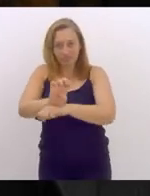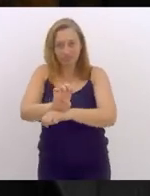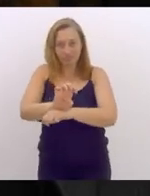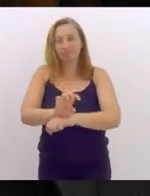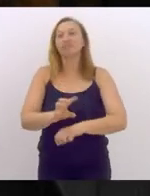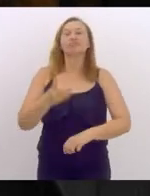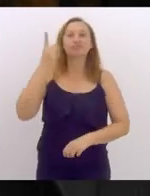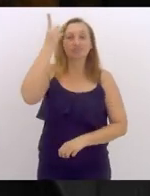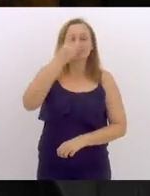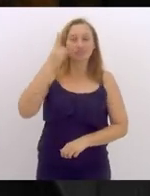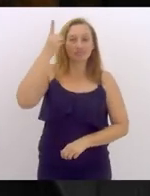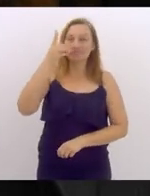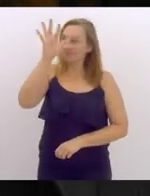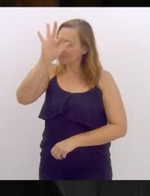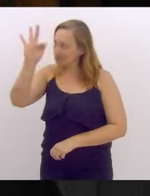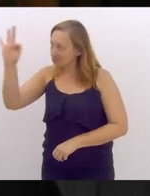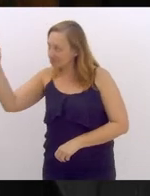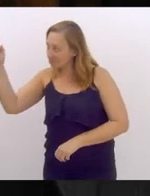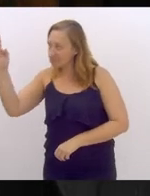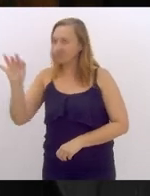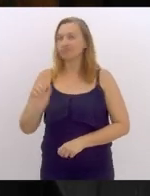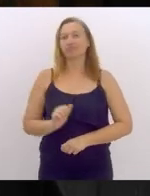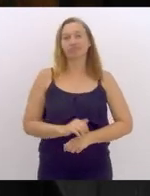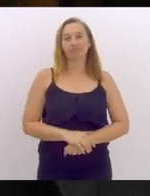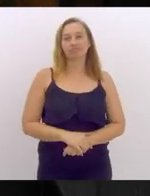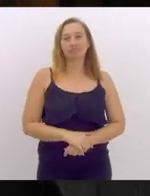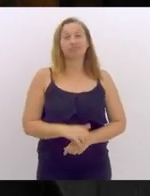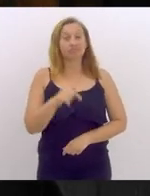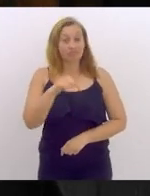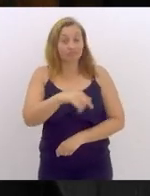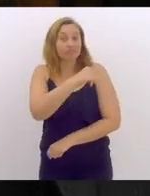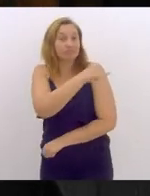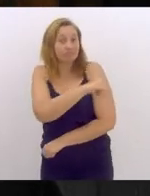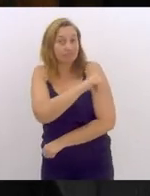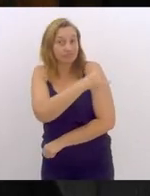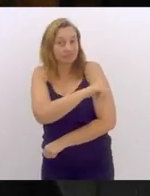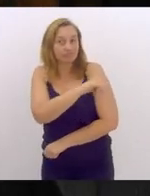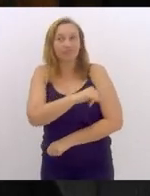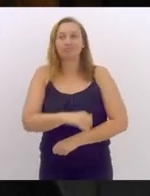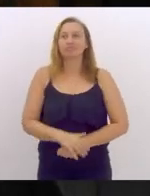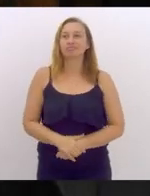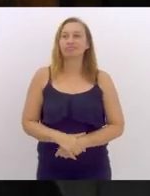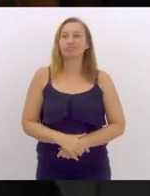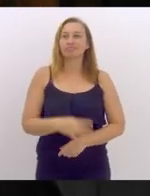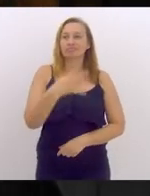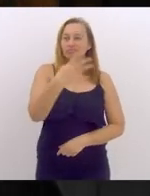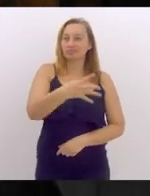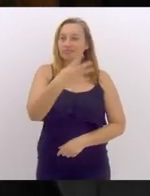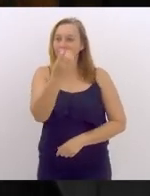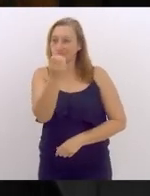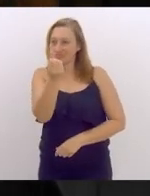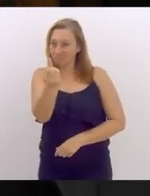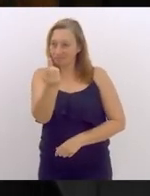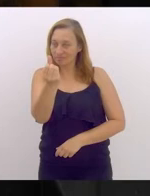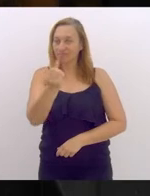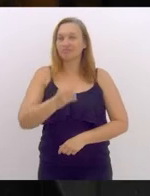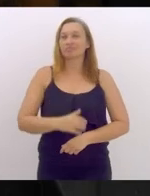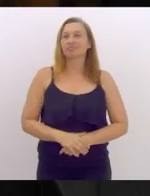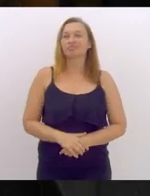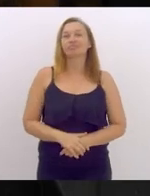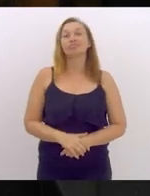deputado federal aqui no Rio de Janeiro 46 e